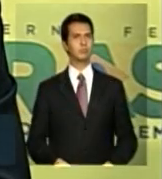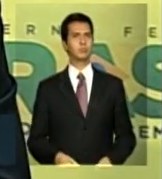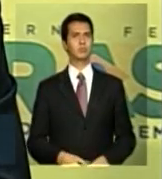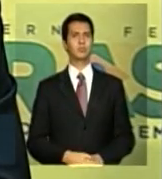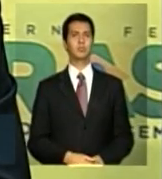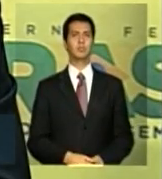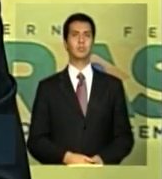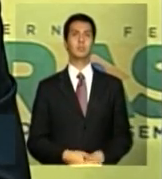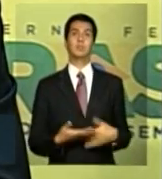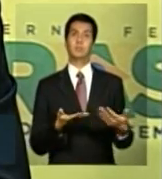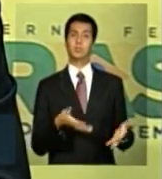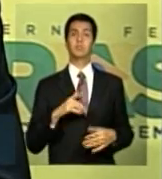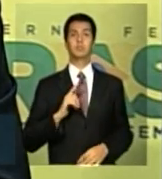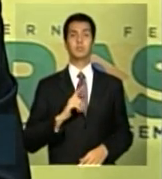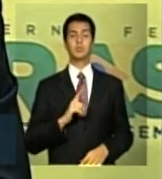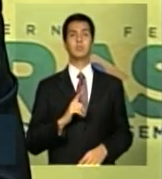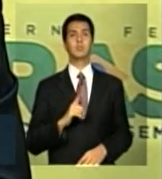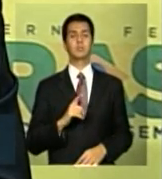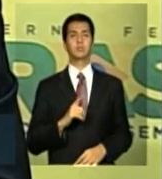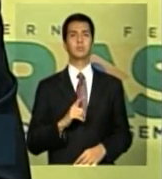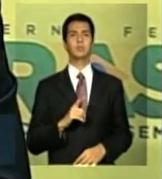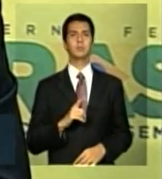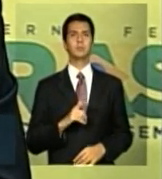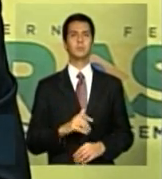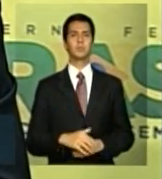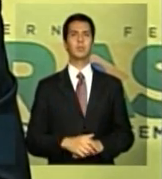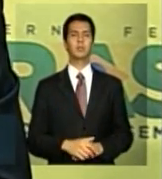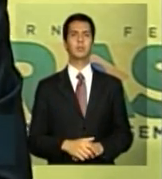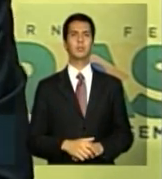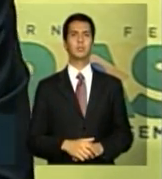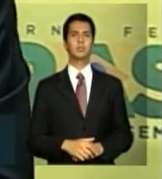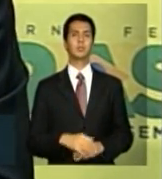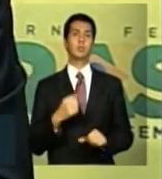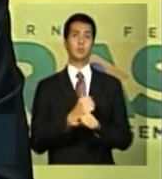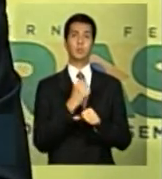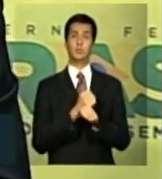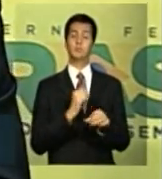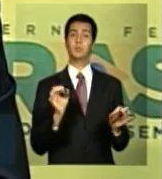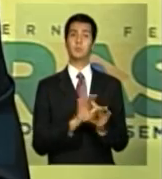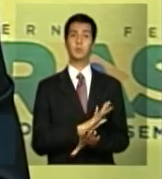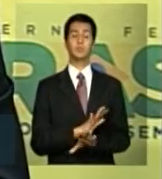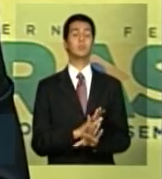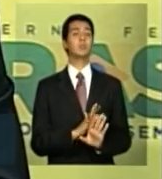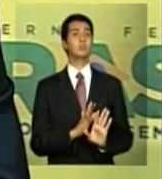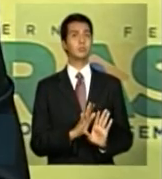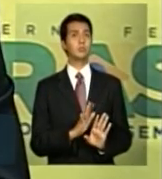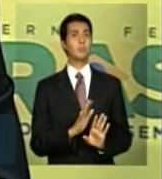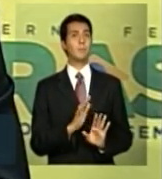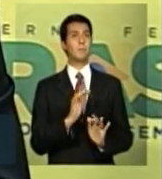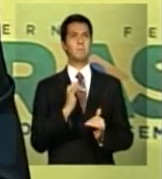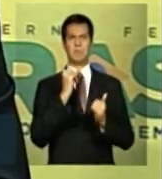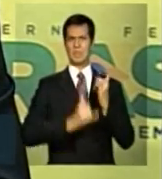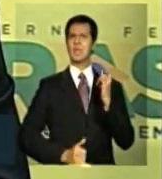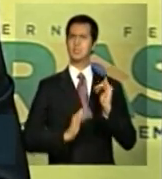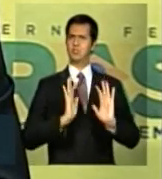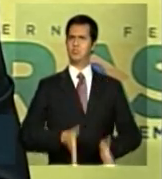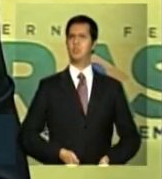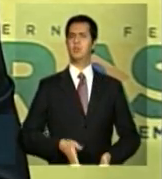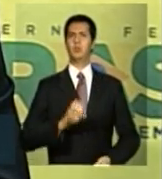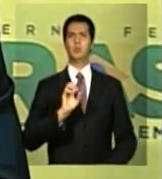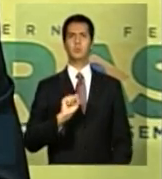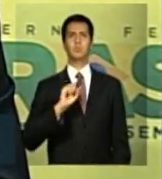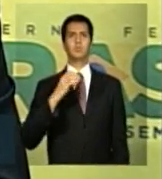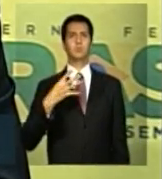parte bastante, mais da metade das obras já foram concluídas e 844 estão